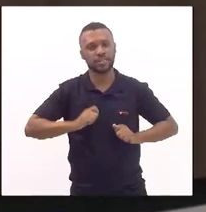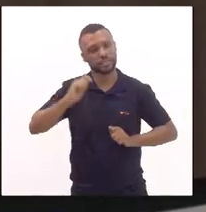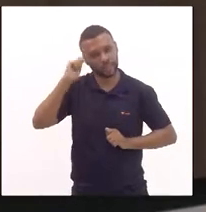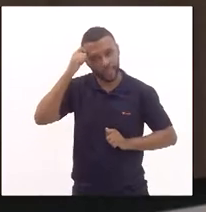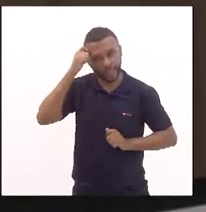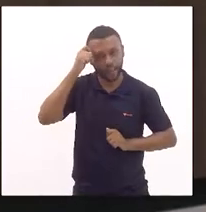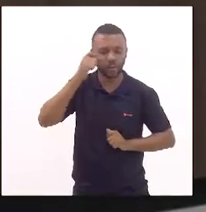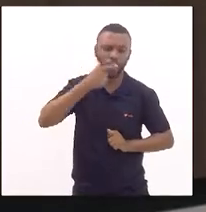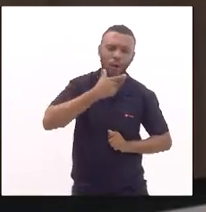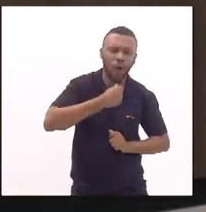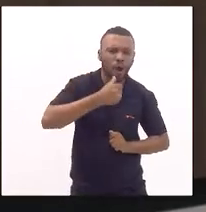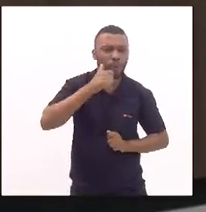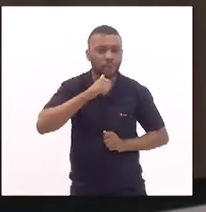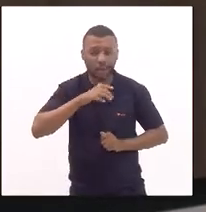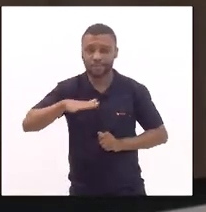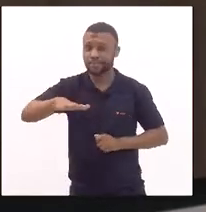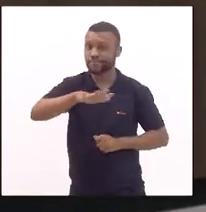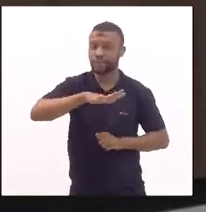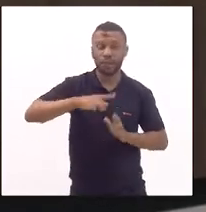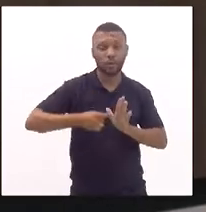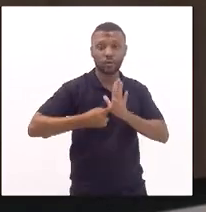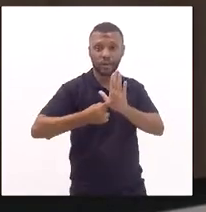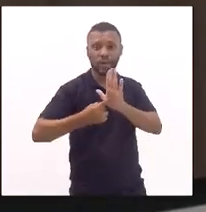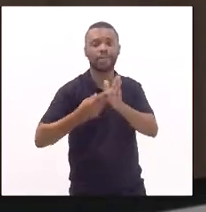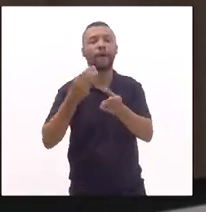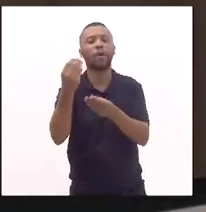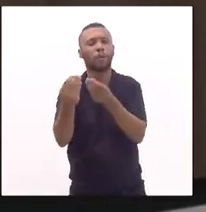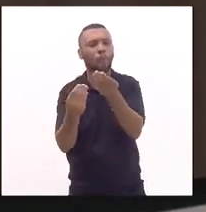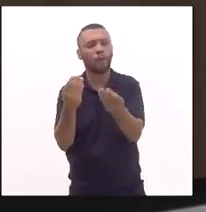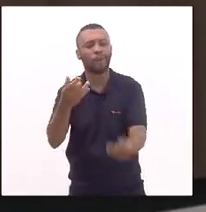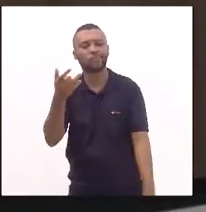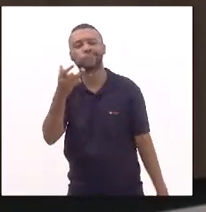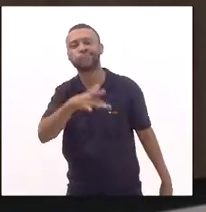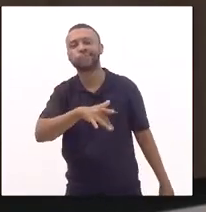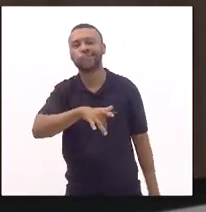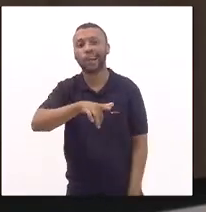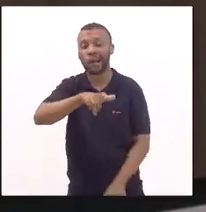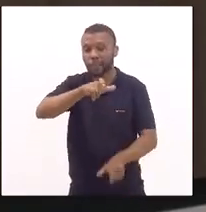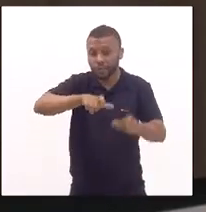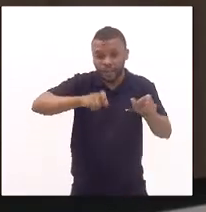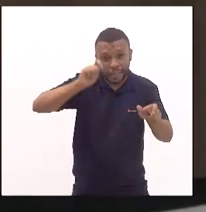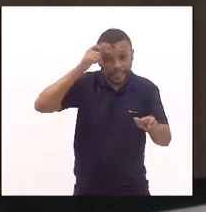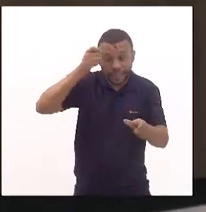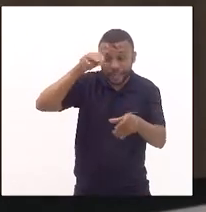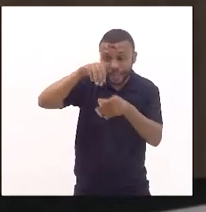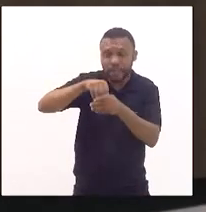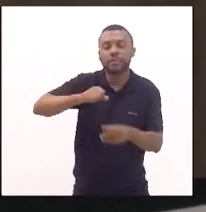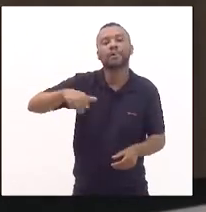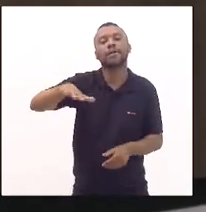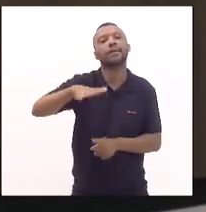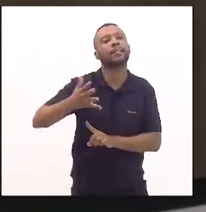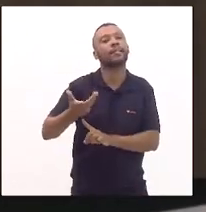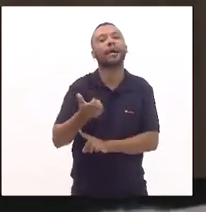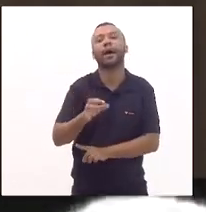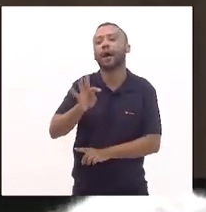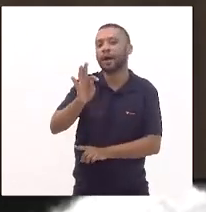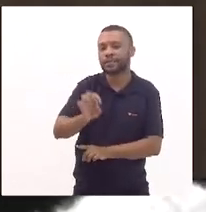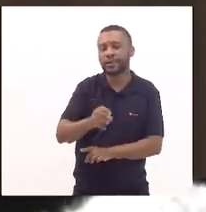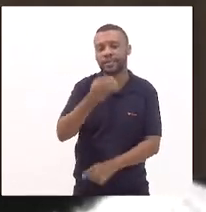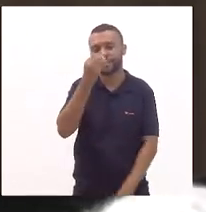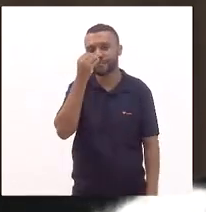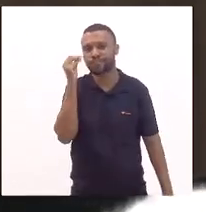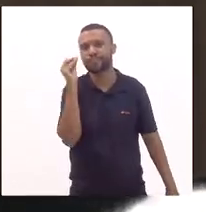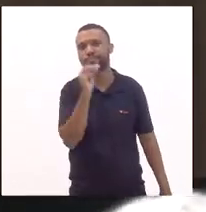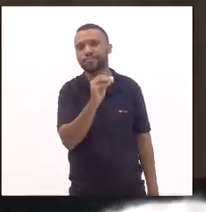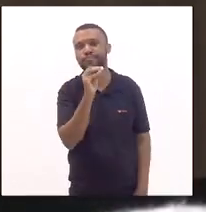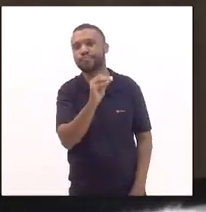atrizes negras mostravam o quanto as pessoas negras, no âmbito das artes, elas são relegadas